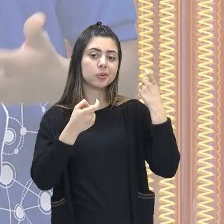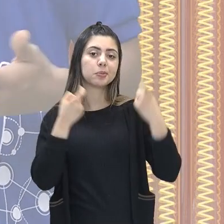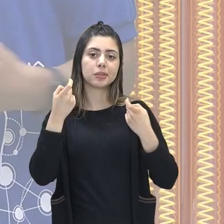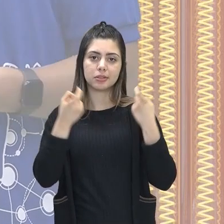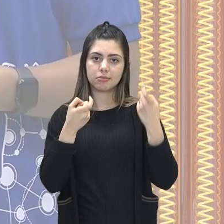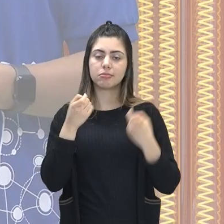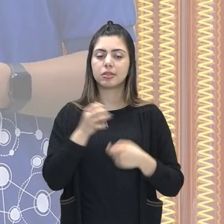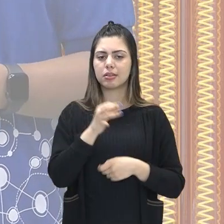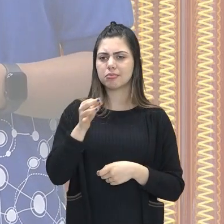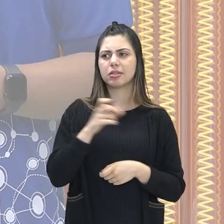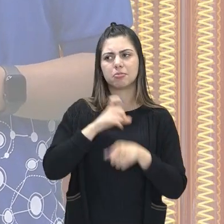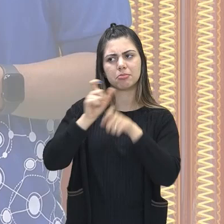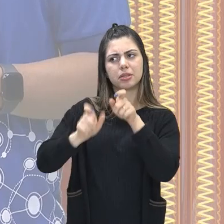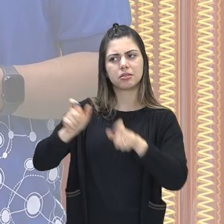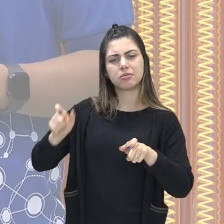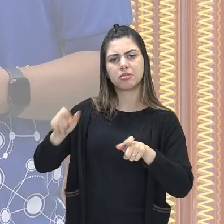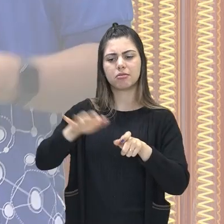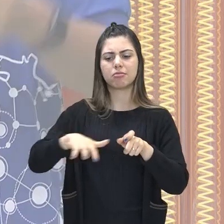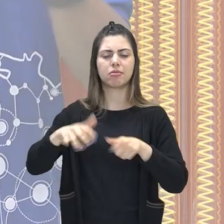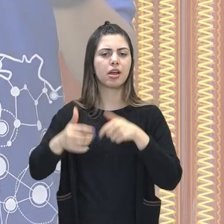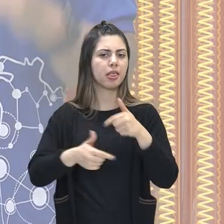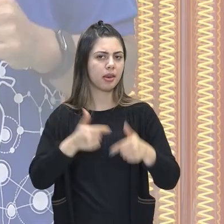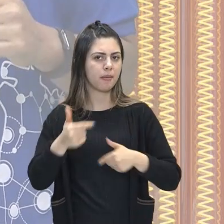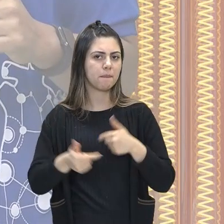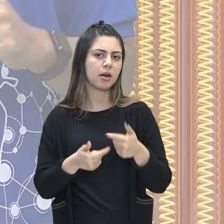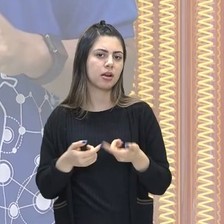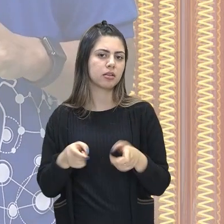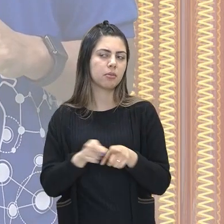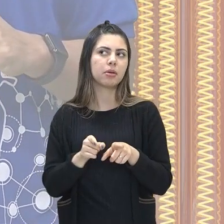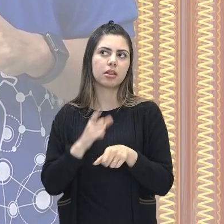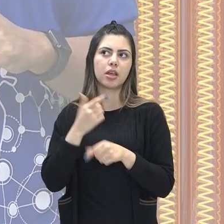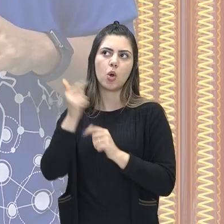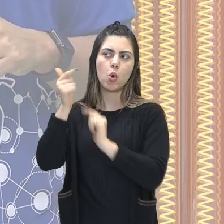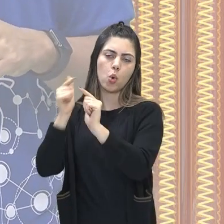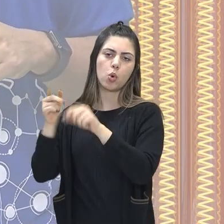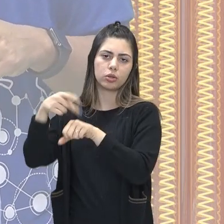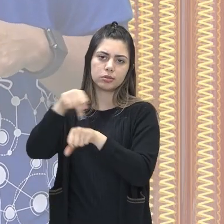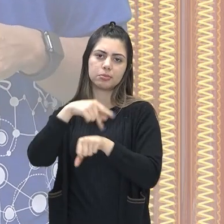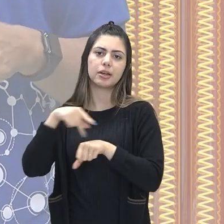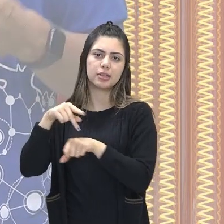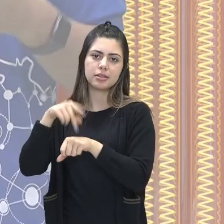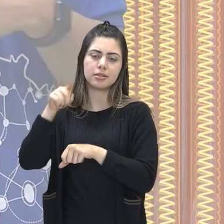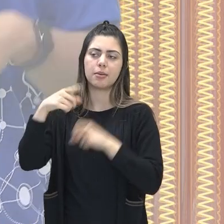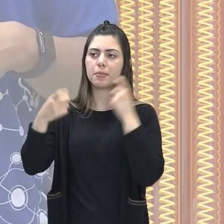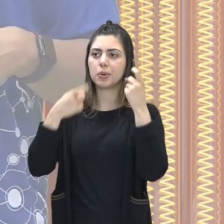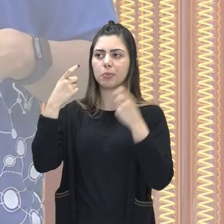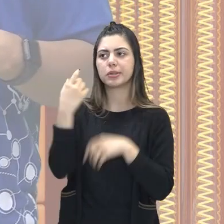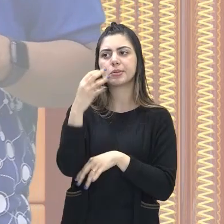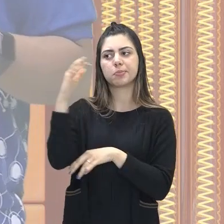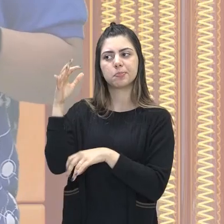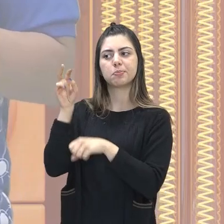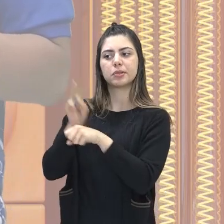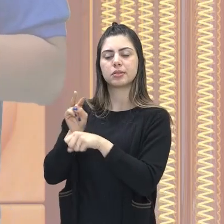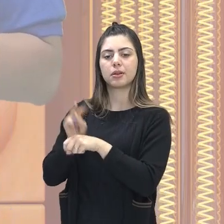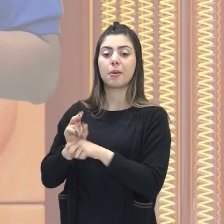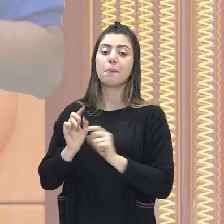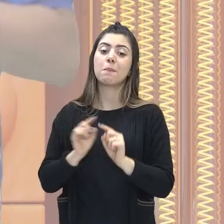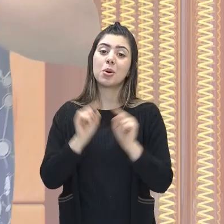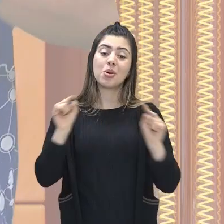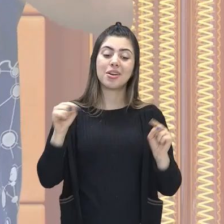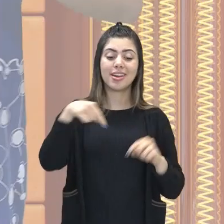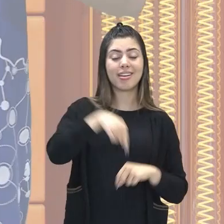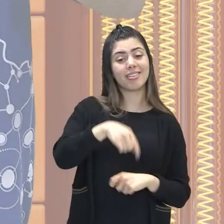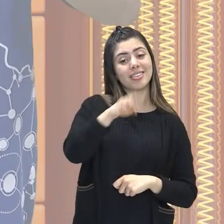de várias pessoas que trabalham com isso, né? Em outros países também isso é uma preocupação muito constante, mas a gente observa que o território